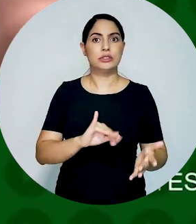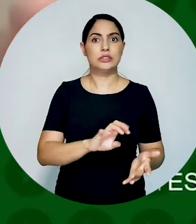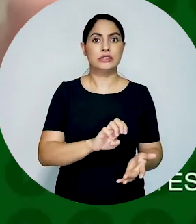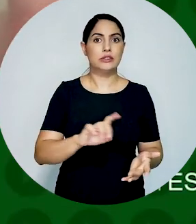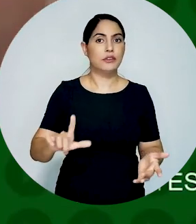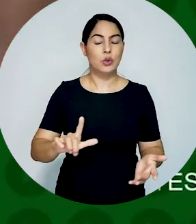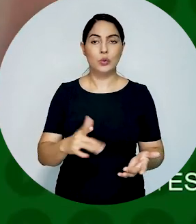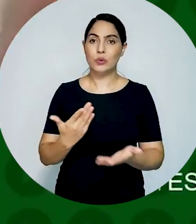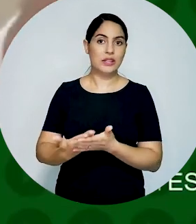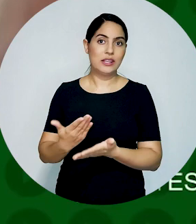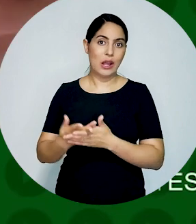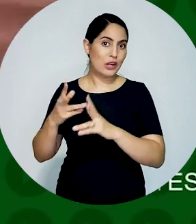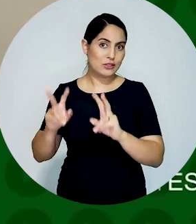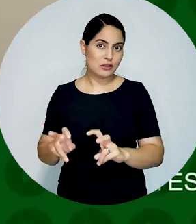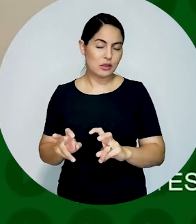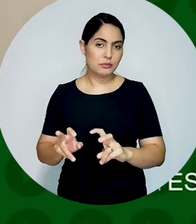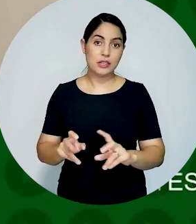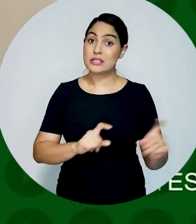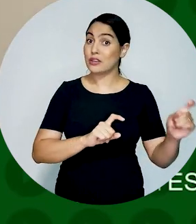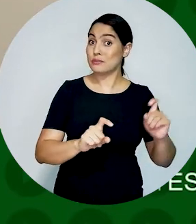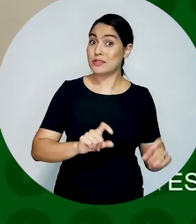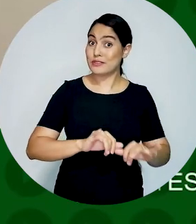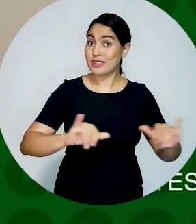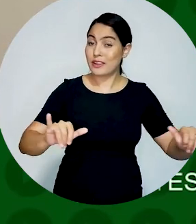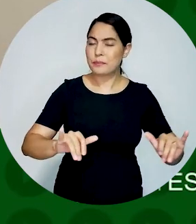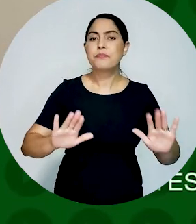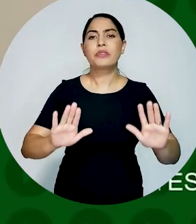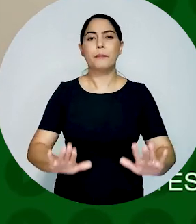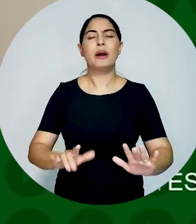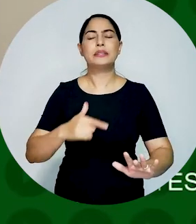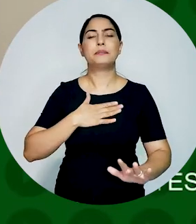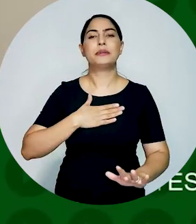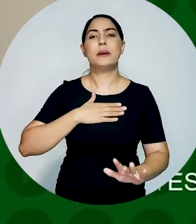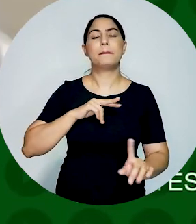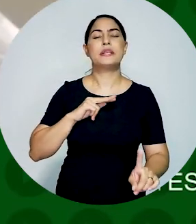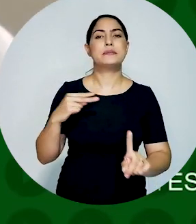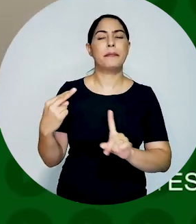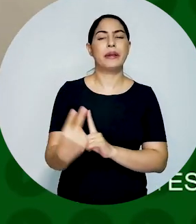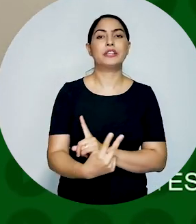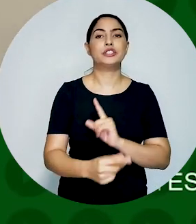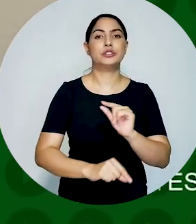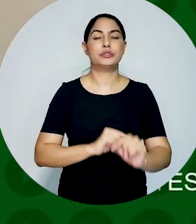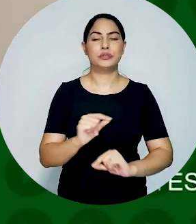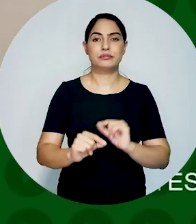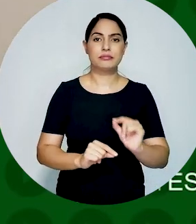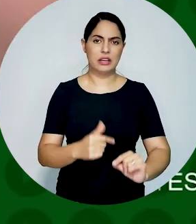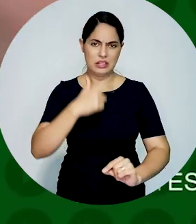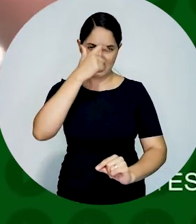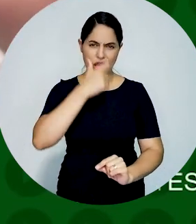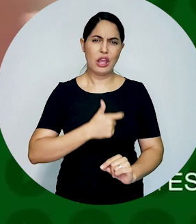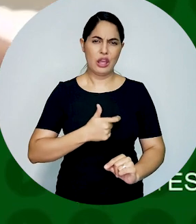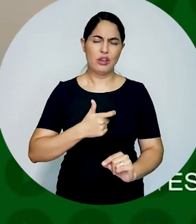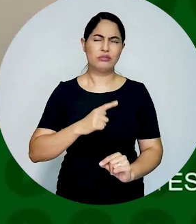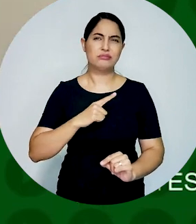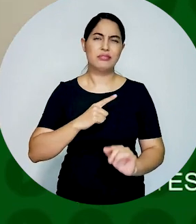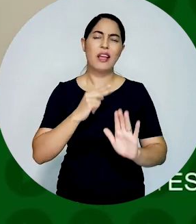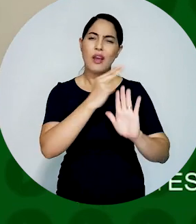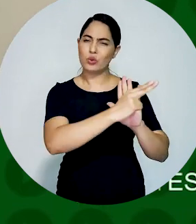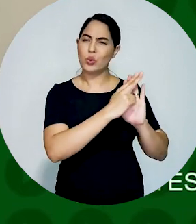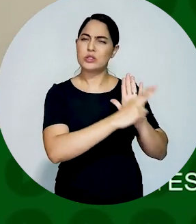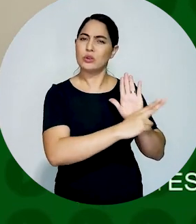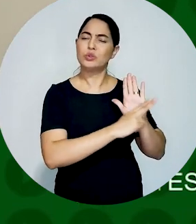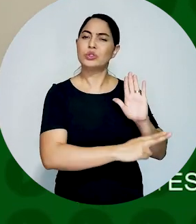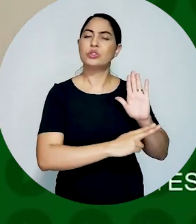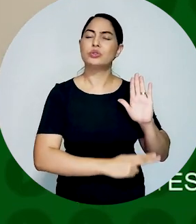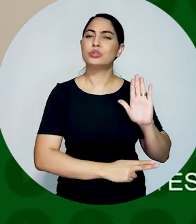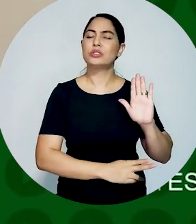público. Se assim fosse, o civilista não daria aula sobre casamento. Mas o fato é que, em minha visão, não posso falar sobre